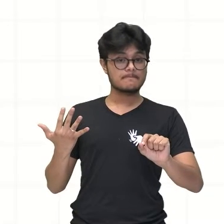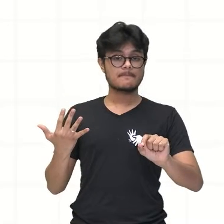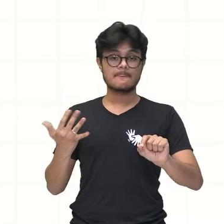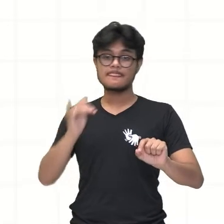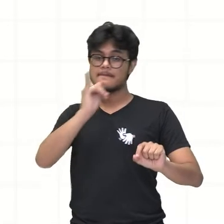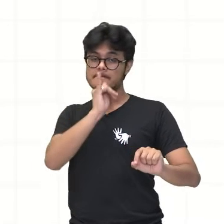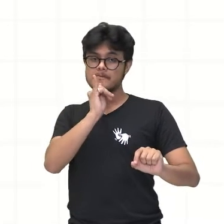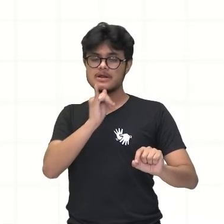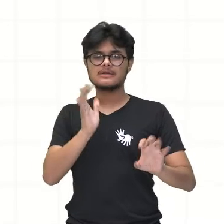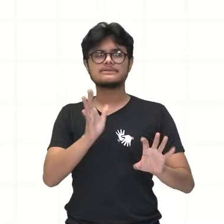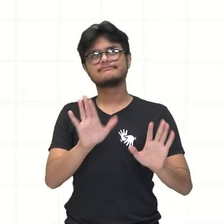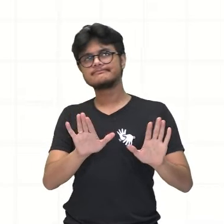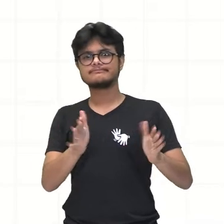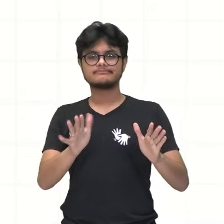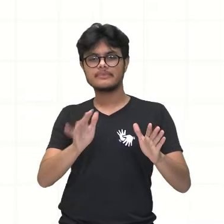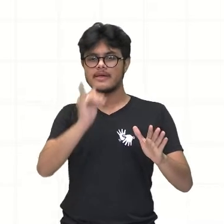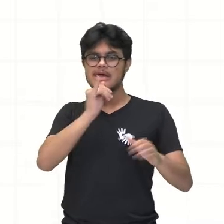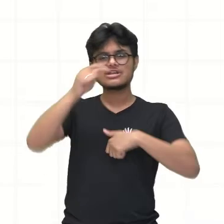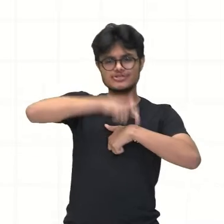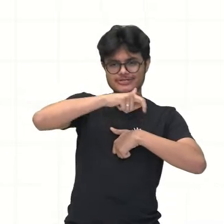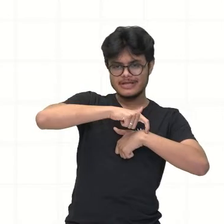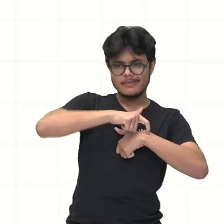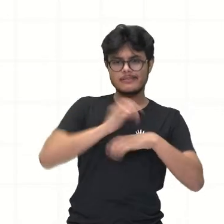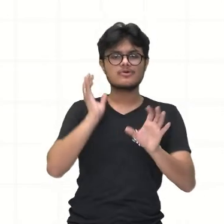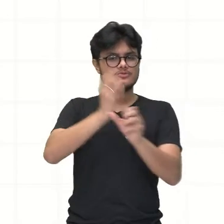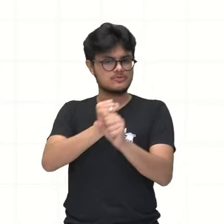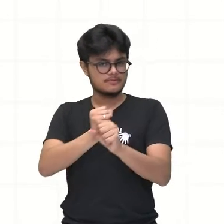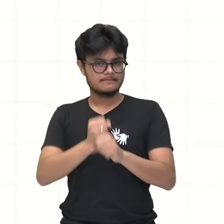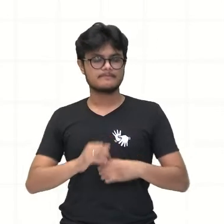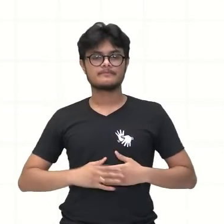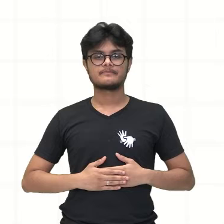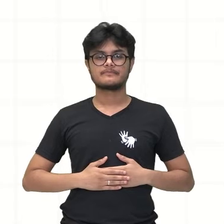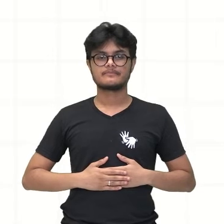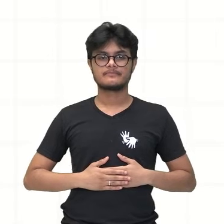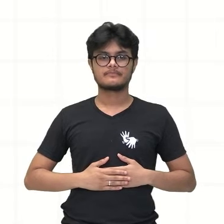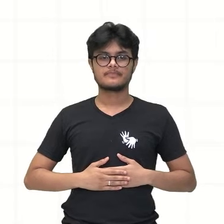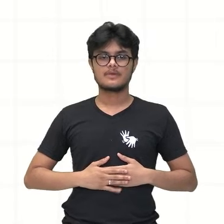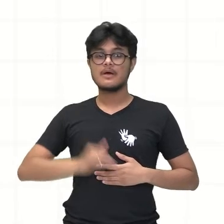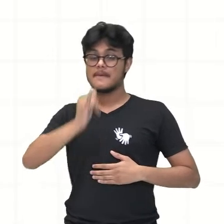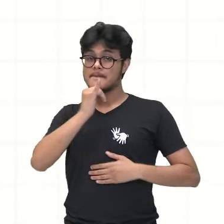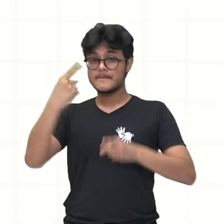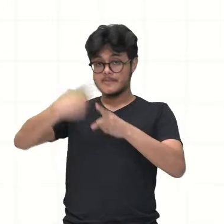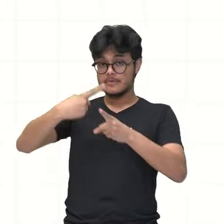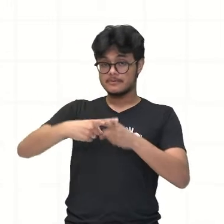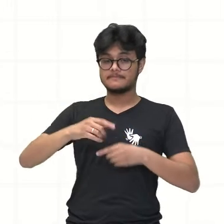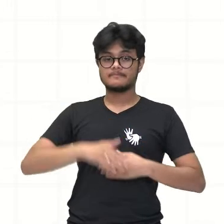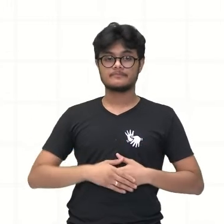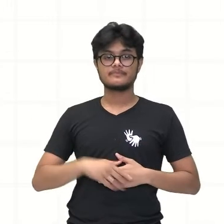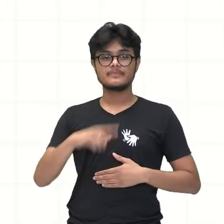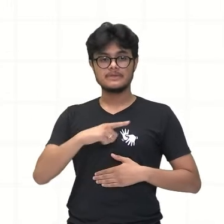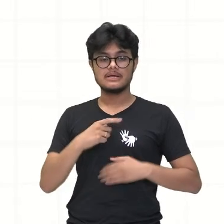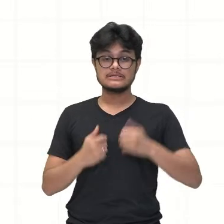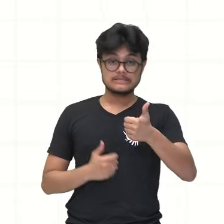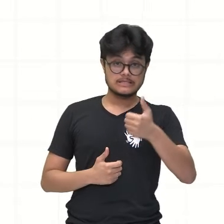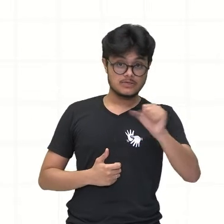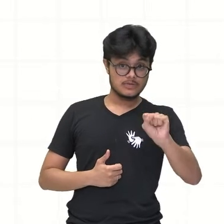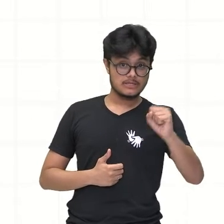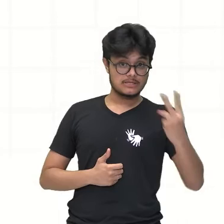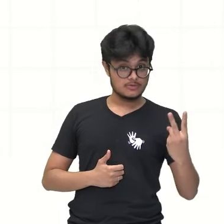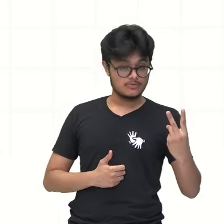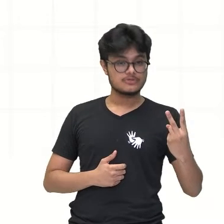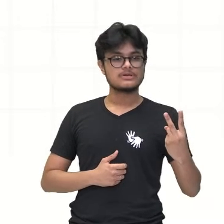estou somando, certo? Então, o que aconteceu aqui? Eu estou somando 182,